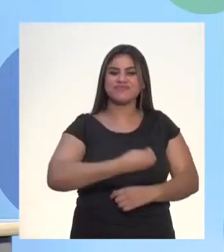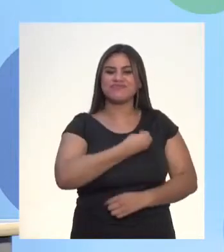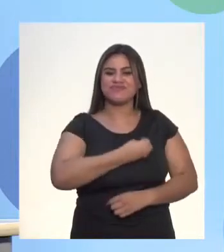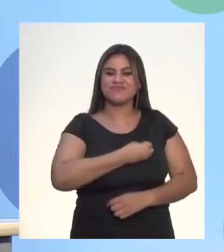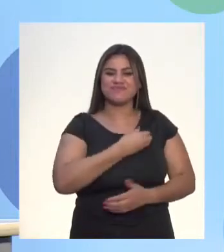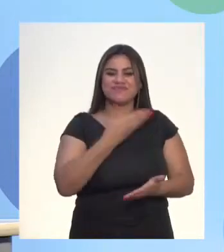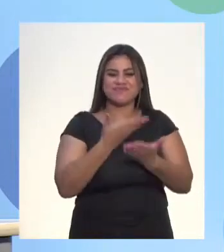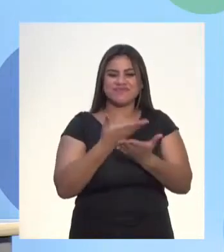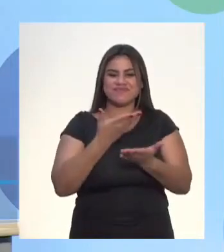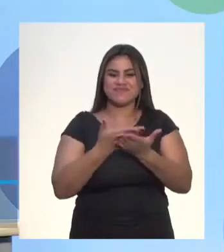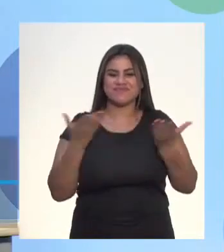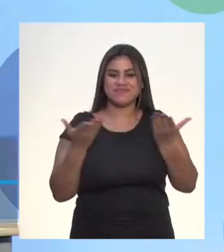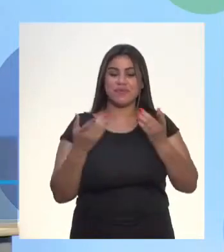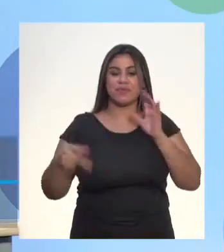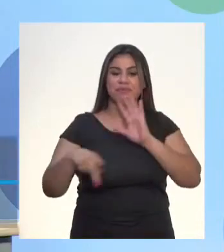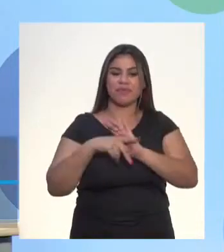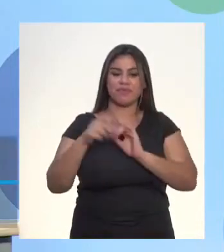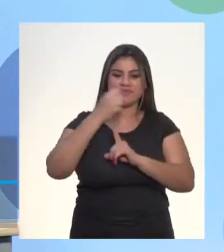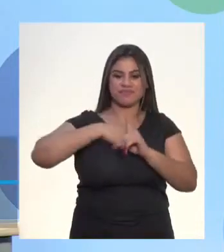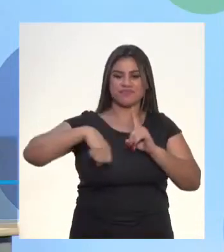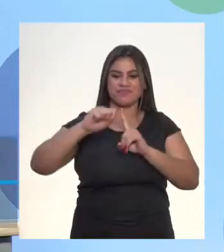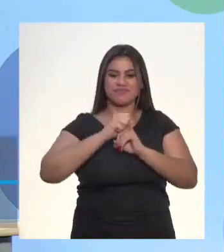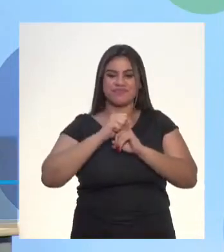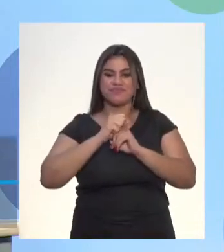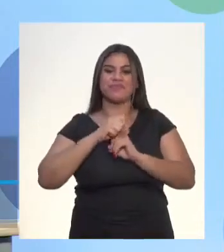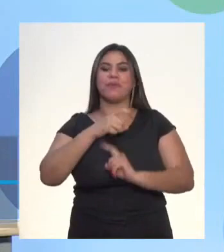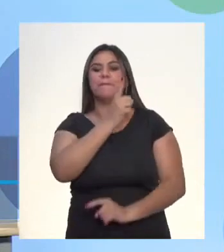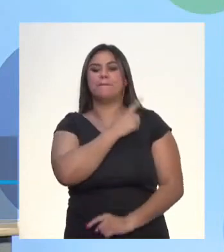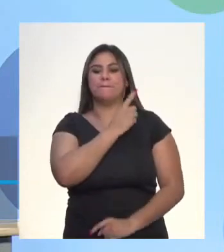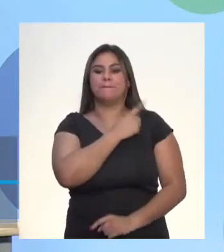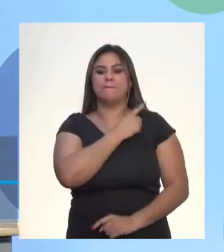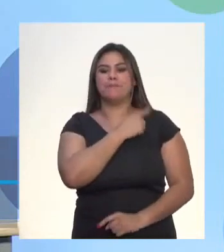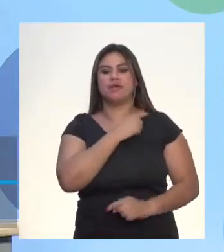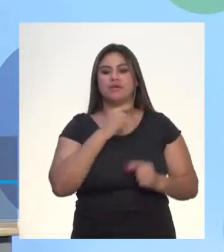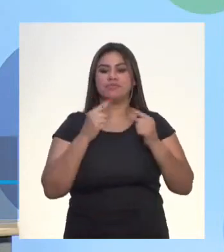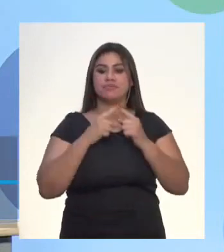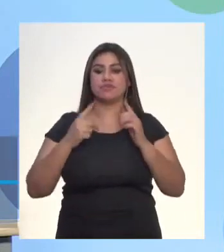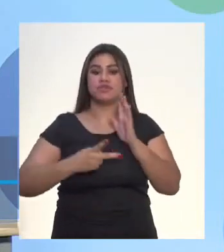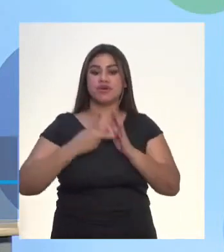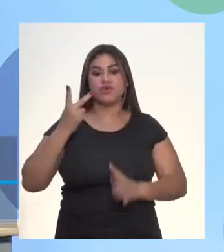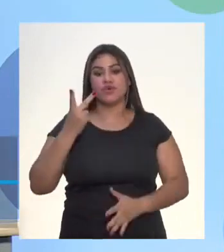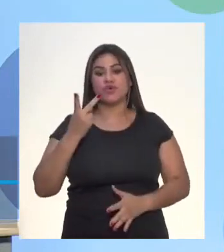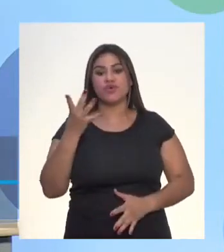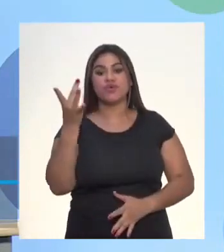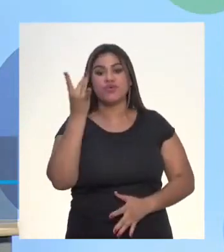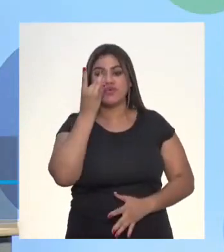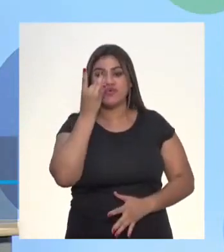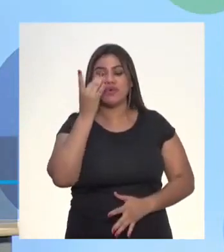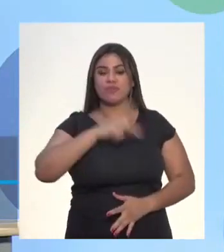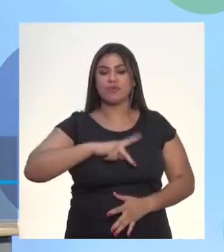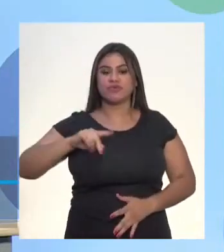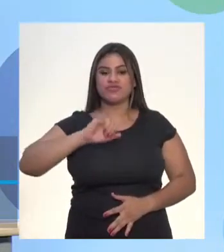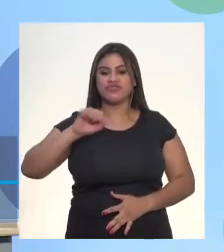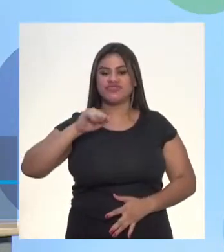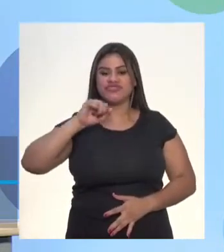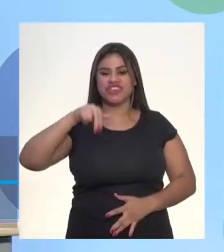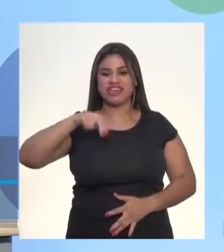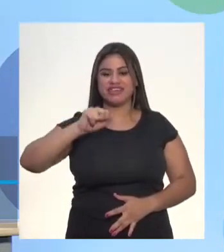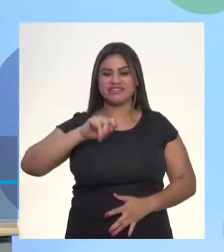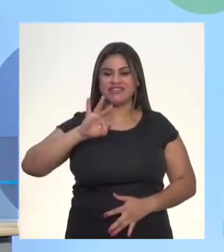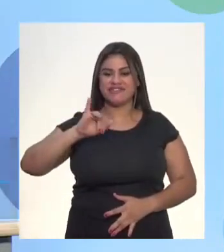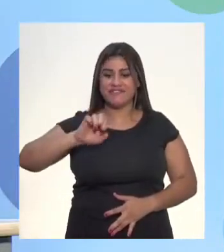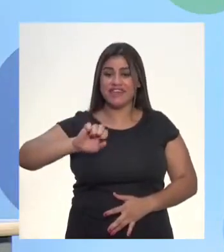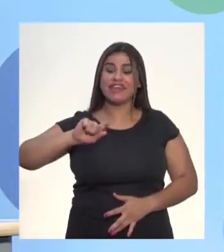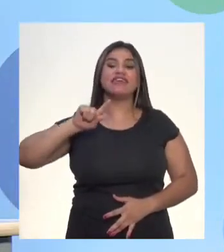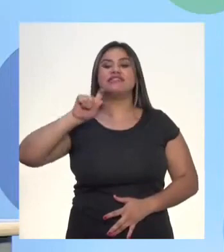uma aula de Sociologia, no primeiro ano do ensino médio, a segunda aula ao vivo. Eu sou a professora Jennifer e estaremos aqui com a